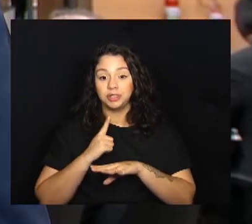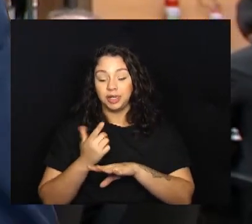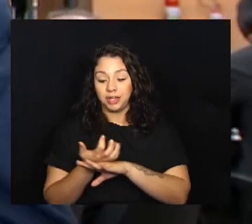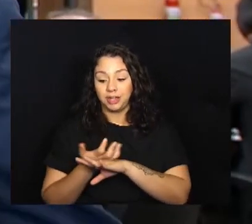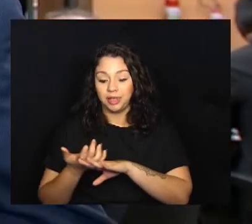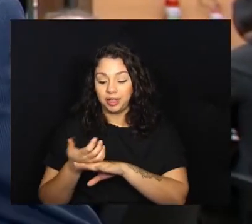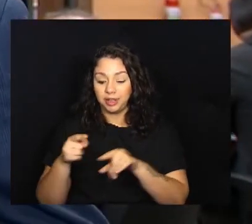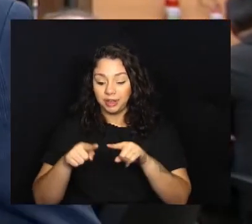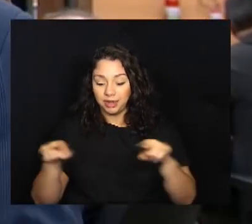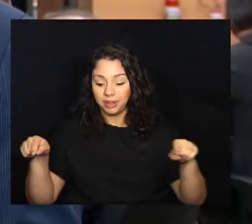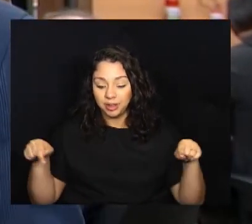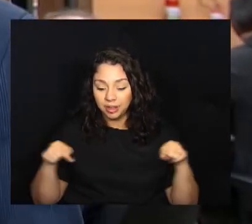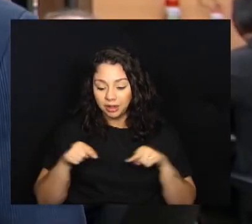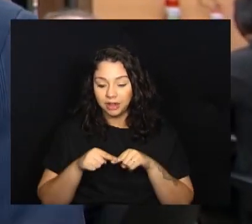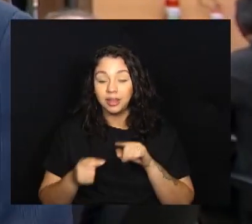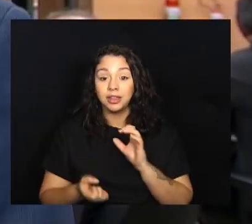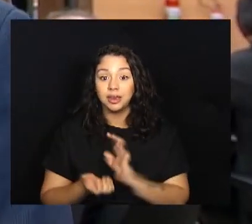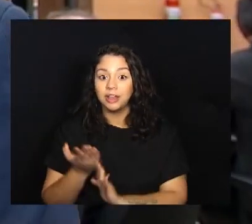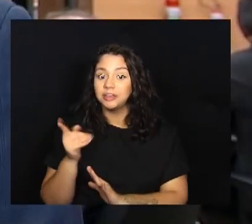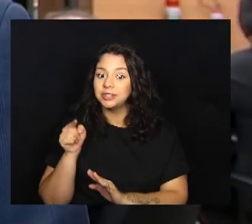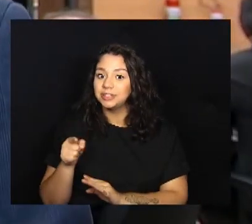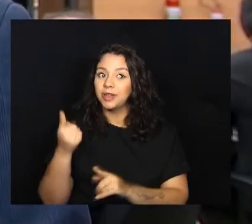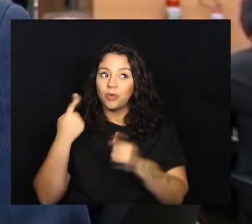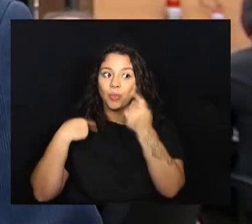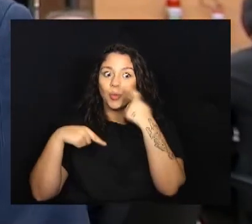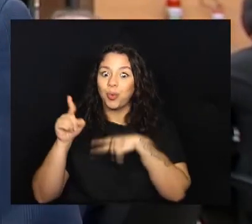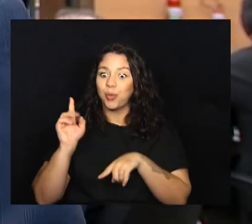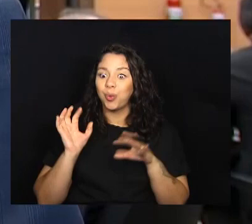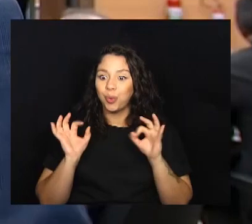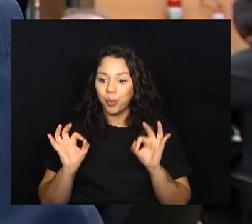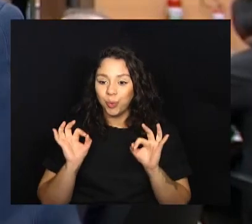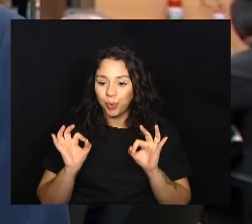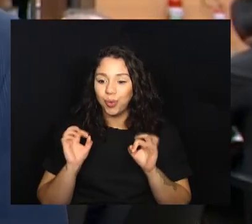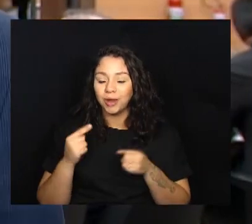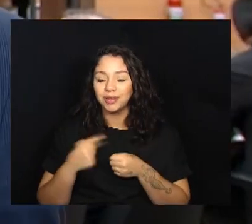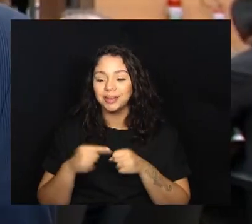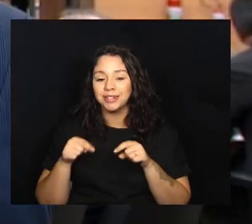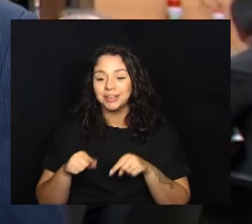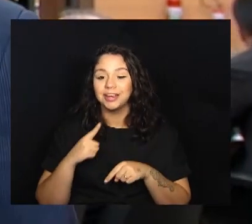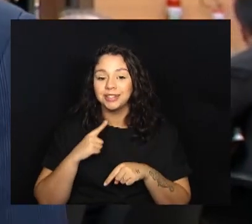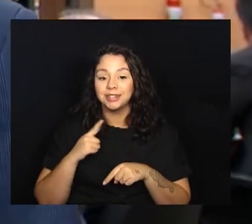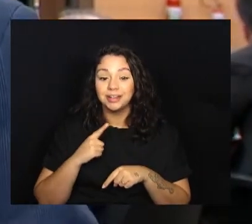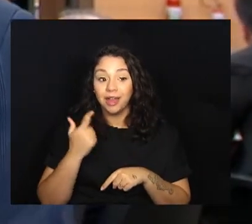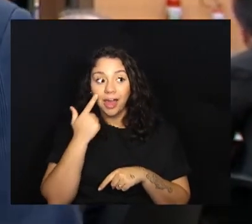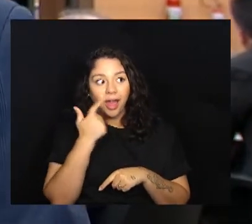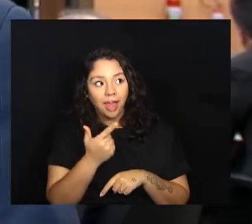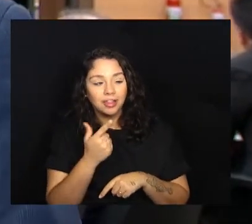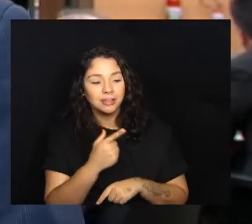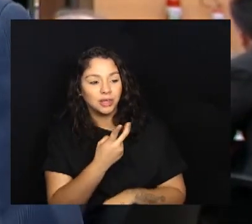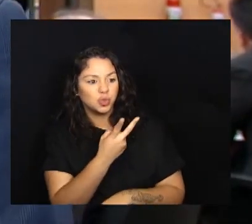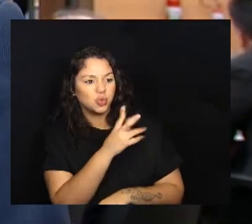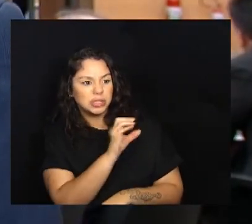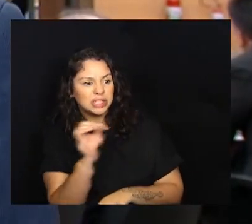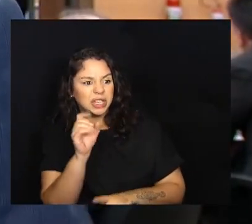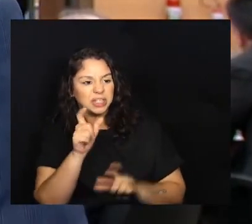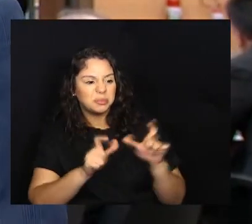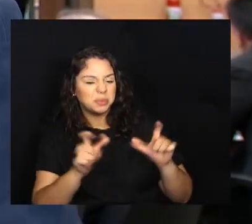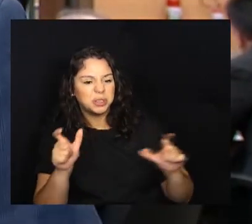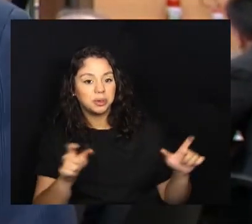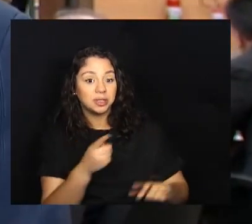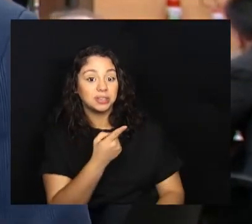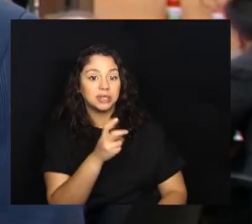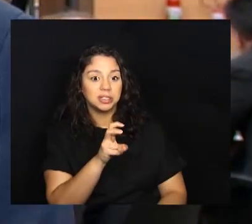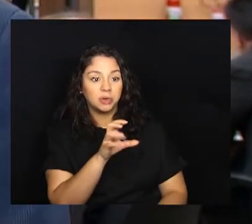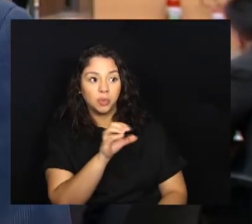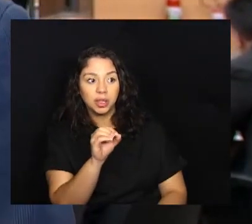sintética. E isso tem sido um sucesso, uma febre na cidade. Você passa lá, tem 200 pessoas, 150,